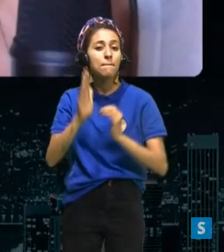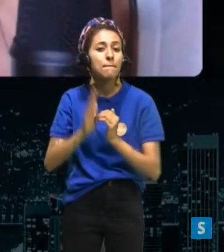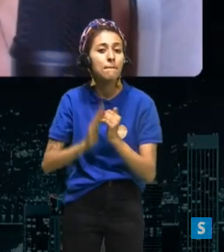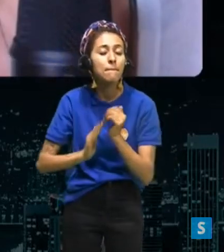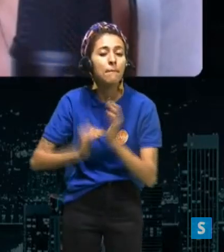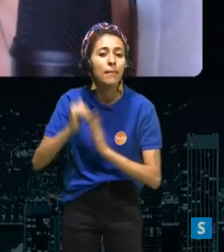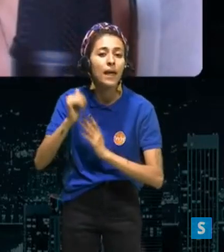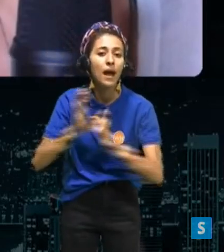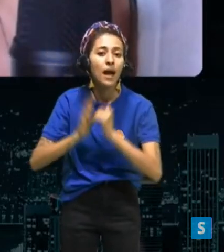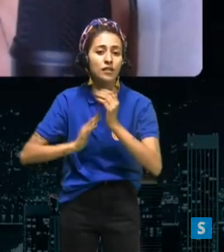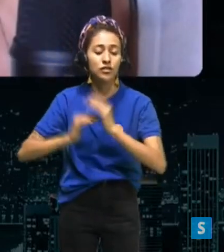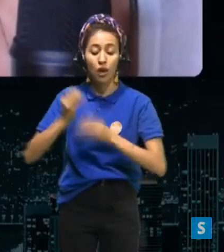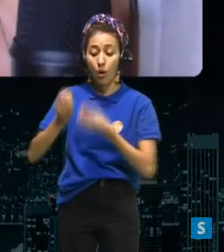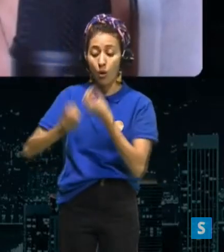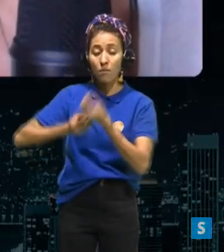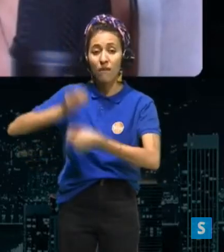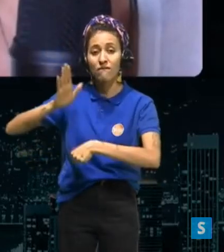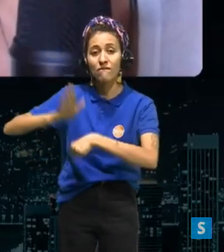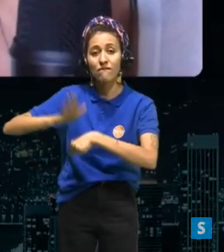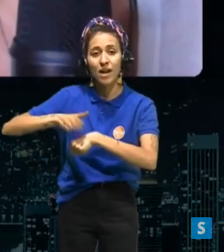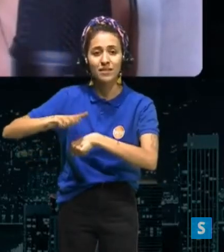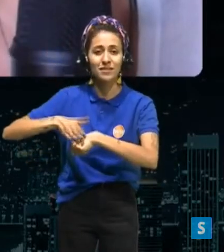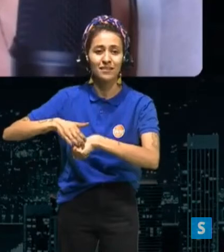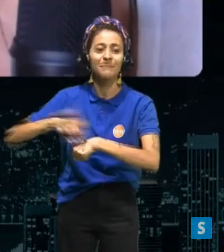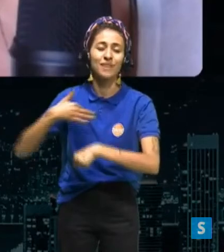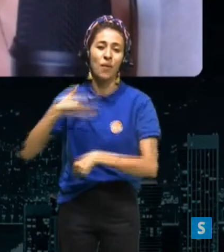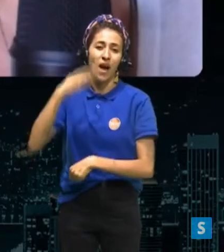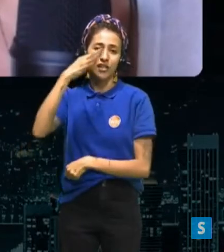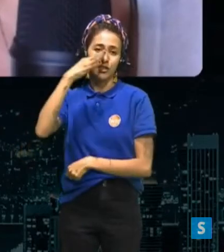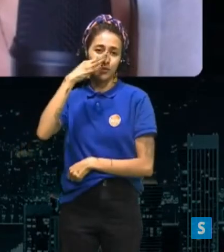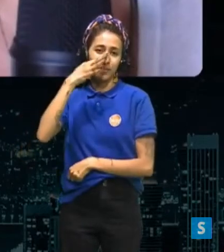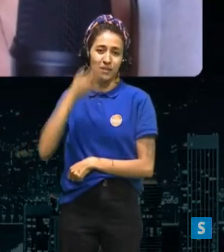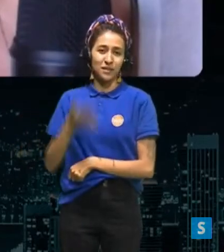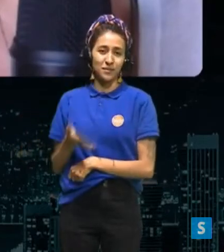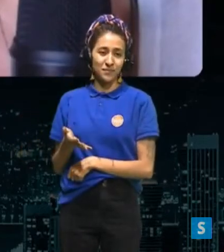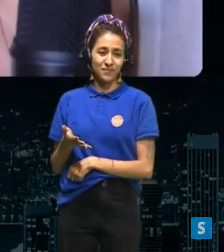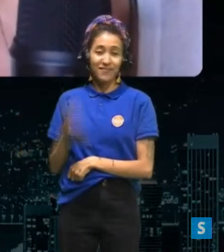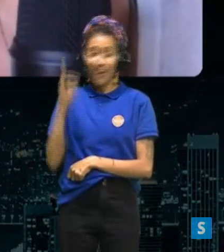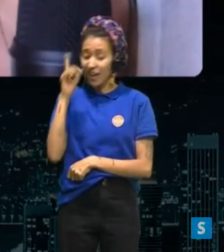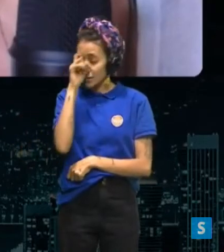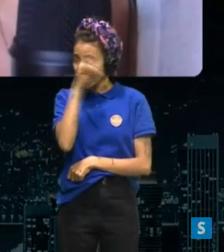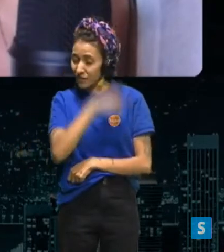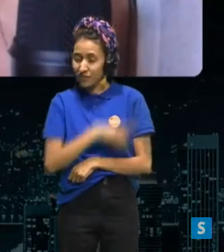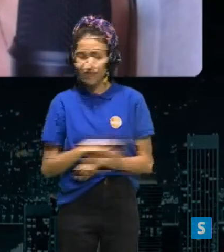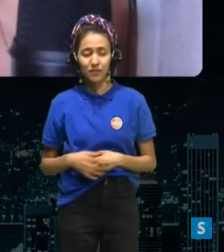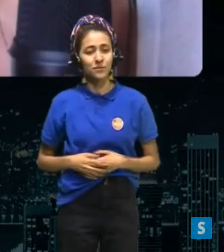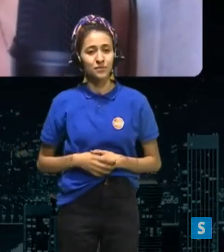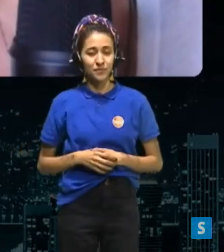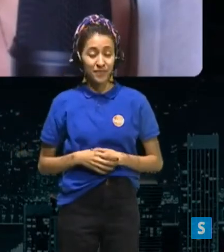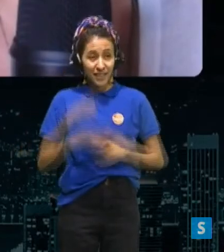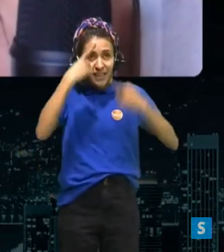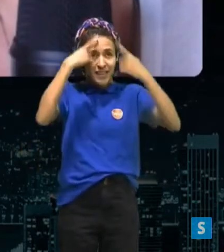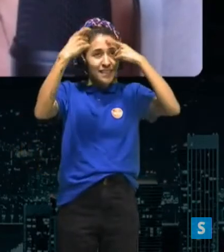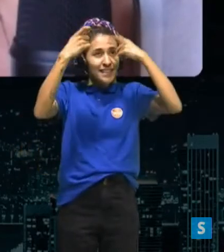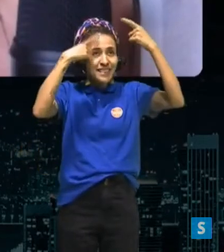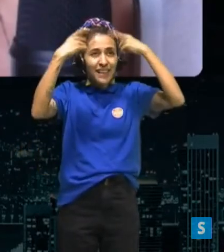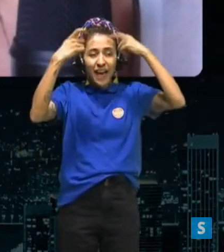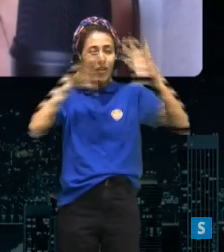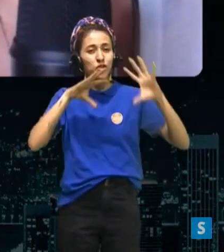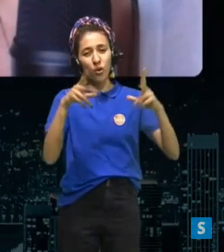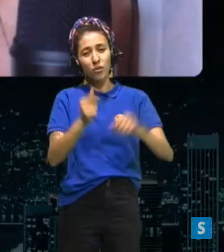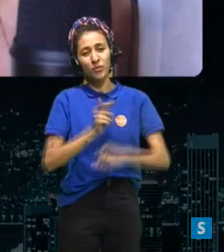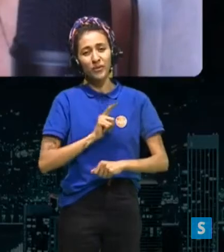eu admiro ao máximo é dificílimo transformar-se as ideias todas